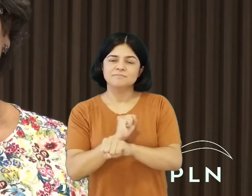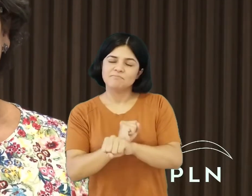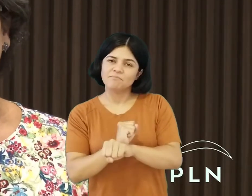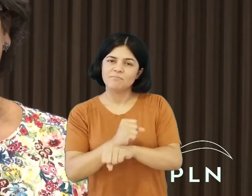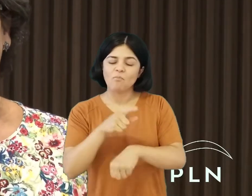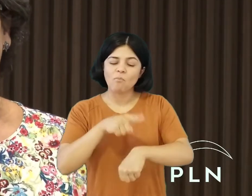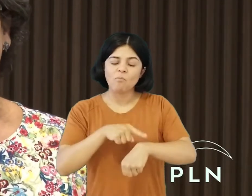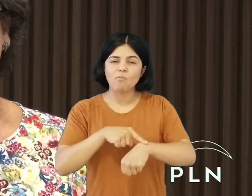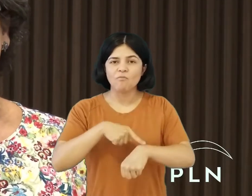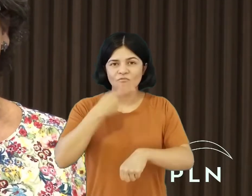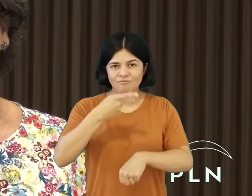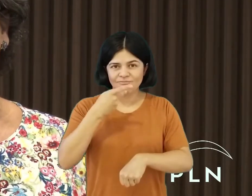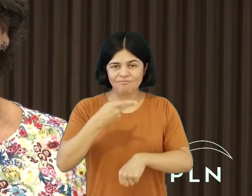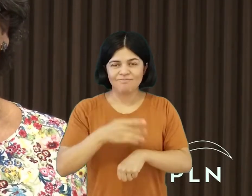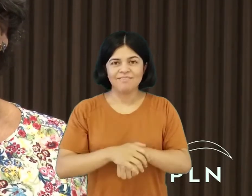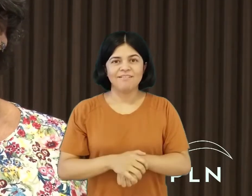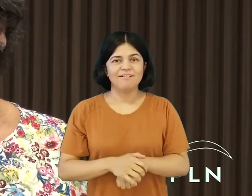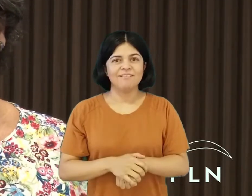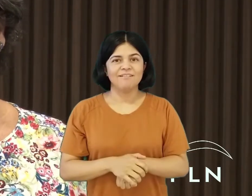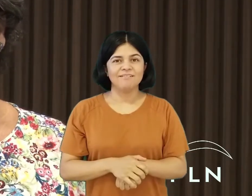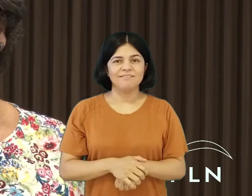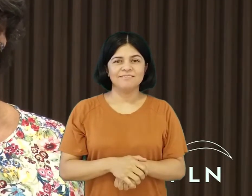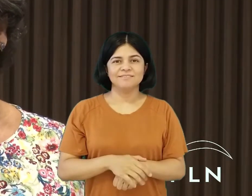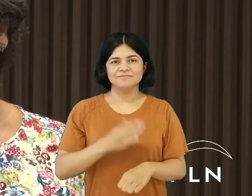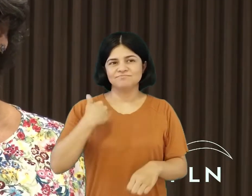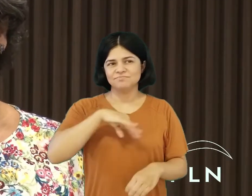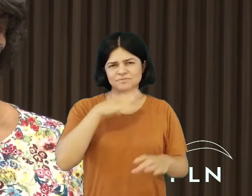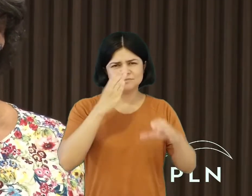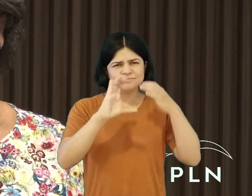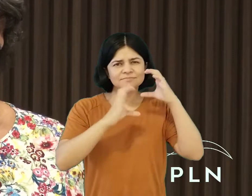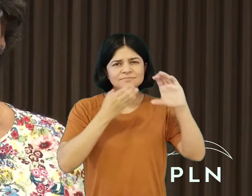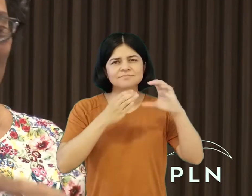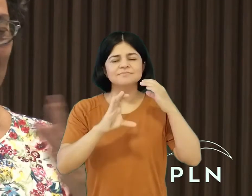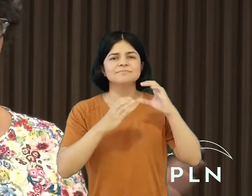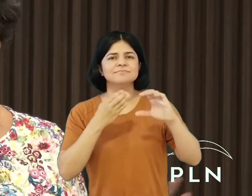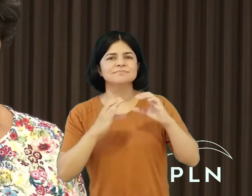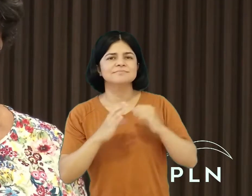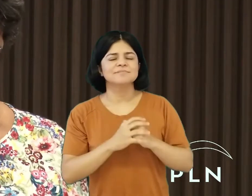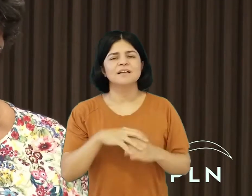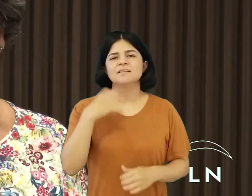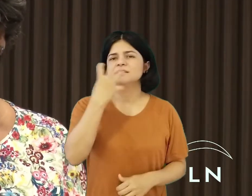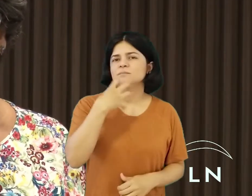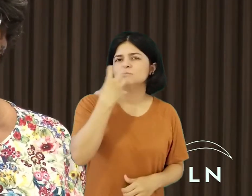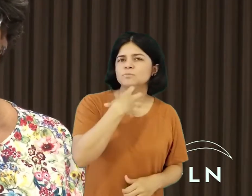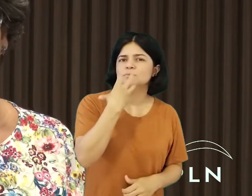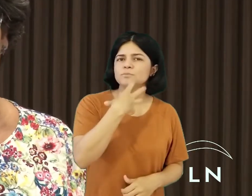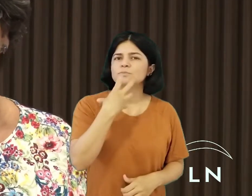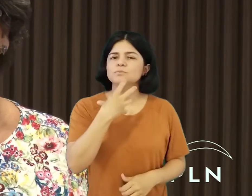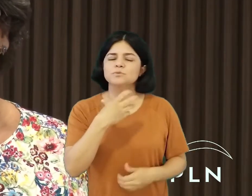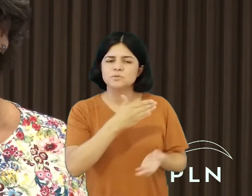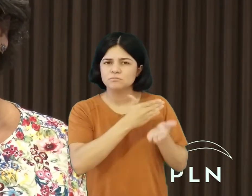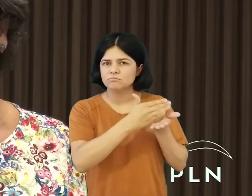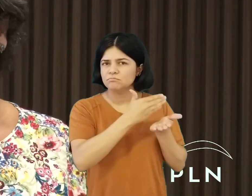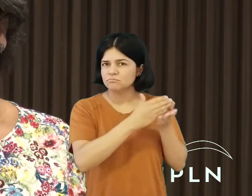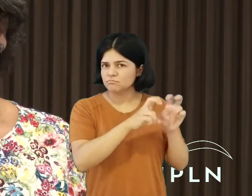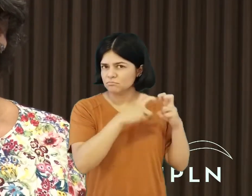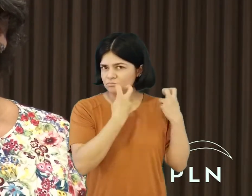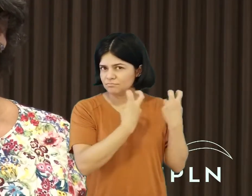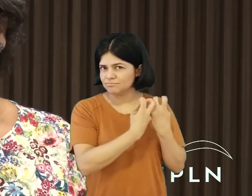entrar, enquanto cantávamos as músicas do início do